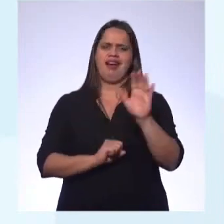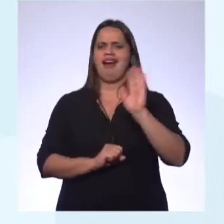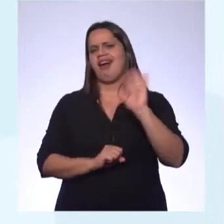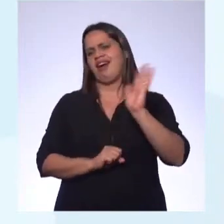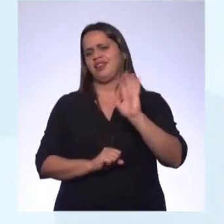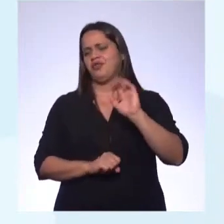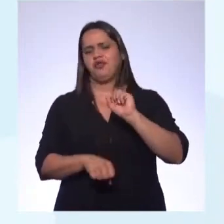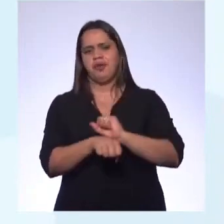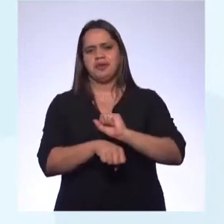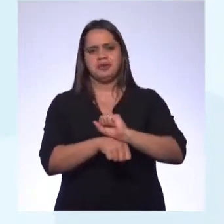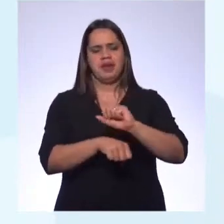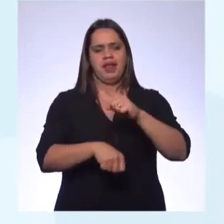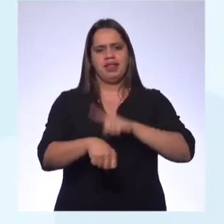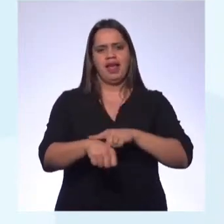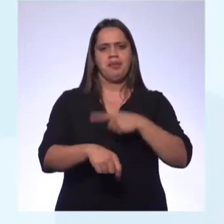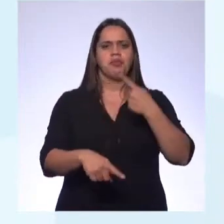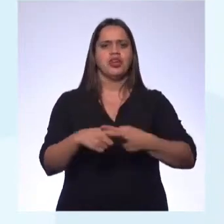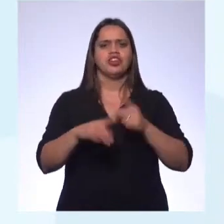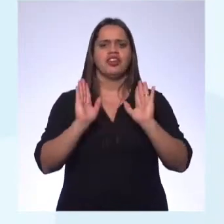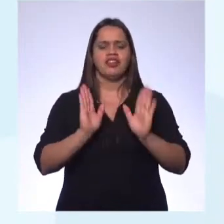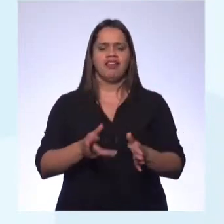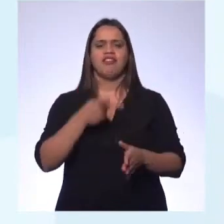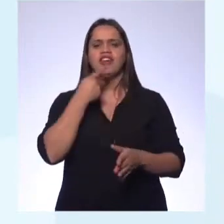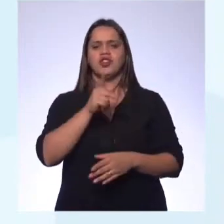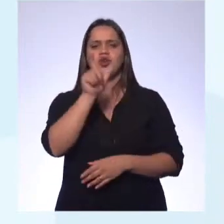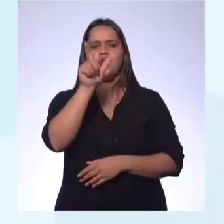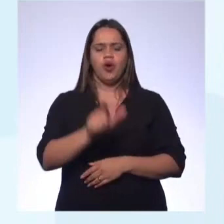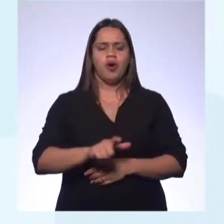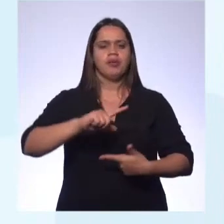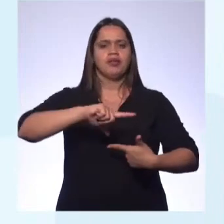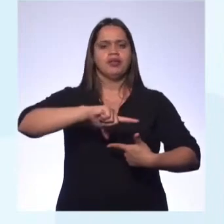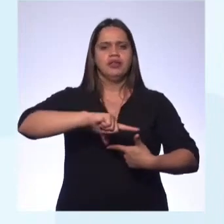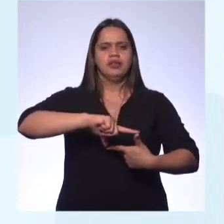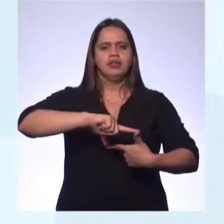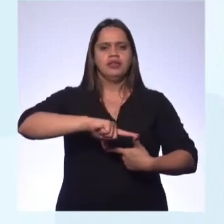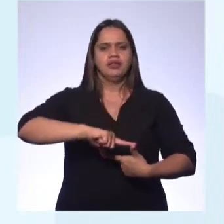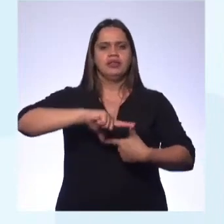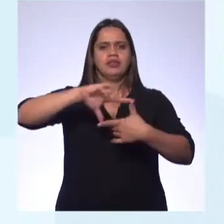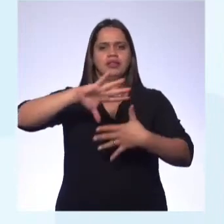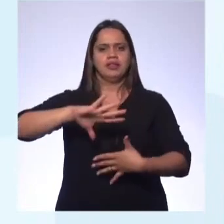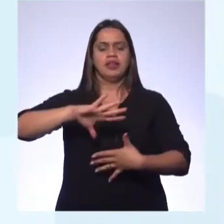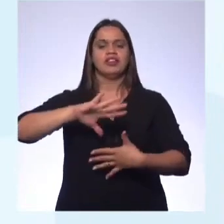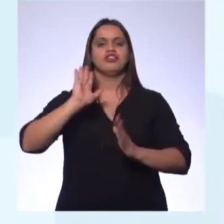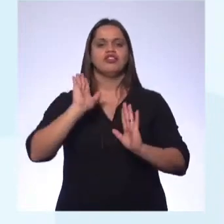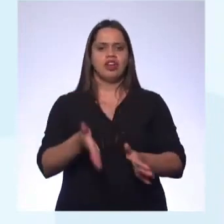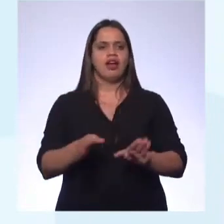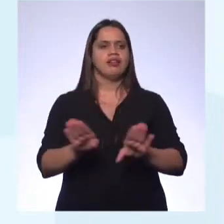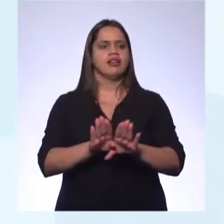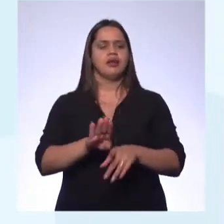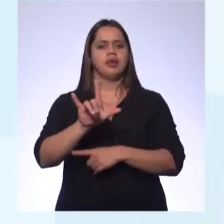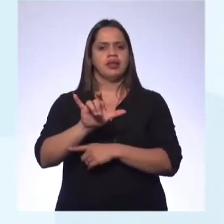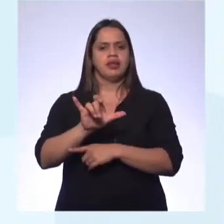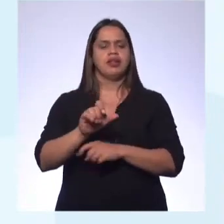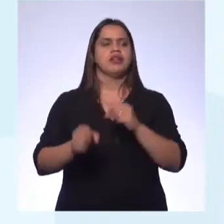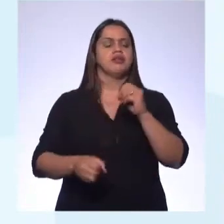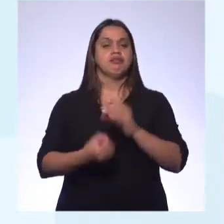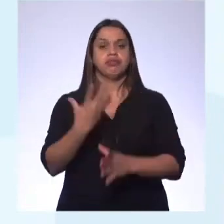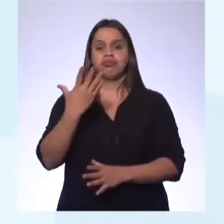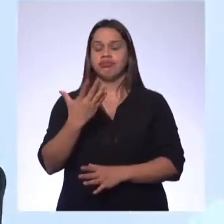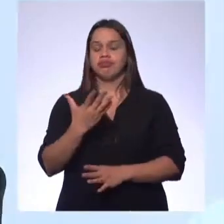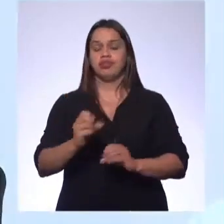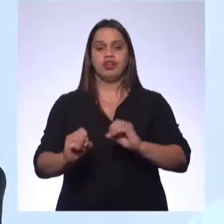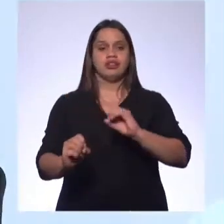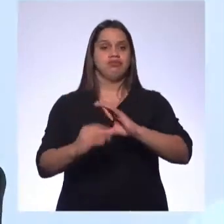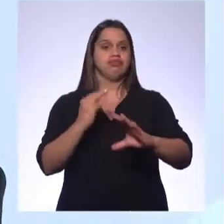parar, porque aqui já estão falando moderno, já estão falando executivo. O Instagram também está bombando aqui. Eu estou recebendo tudo de uma